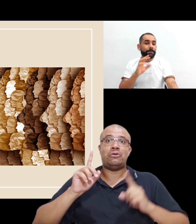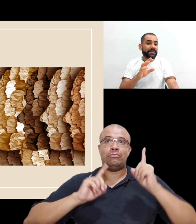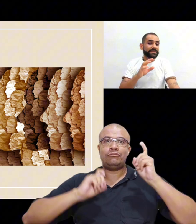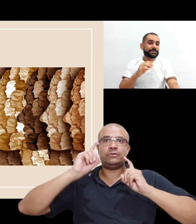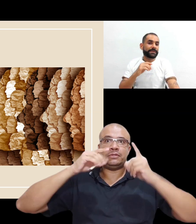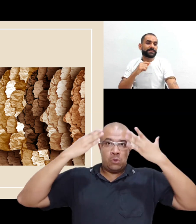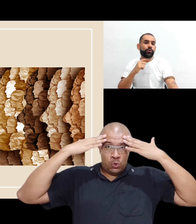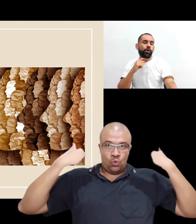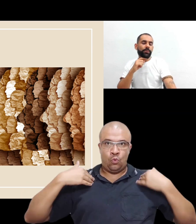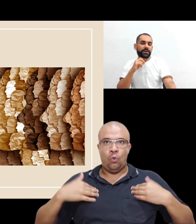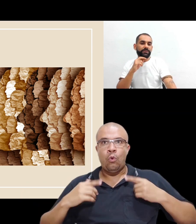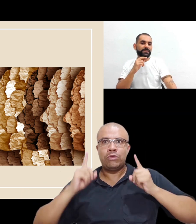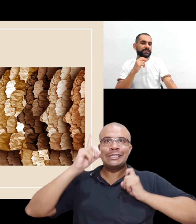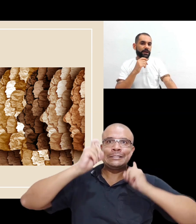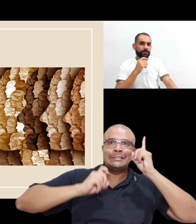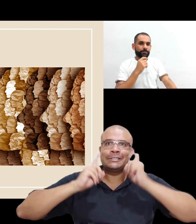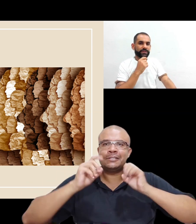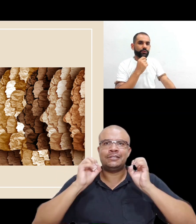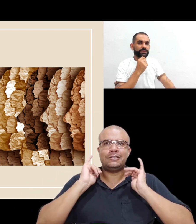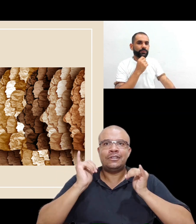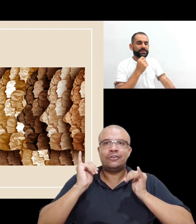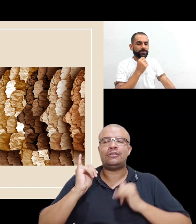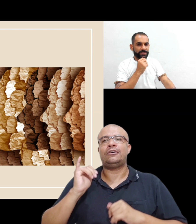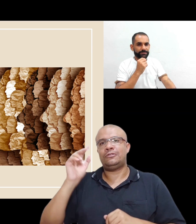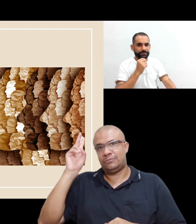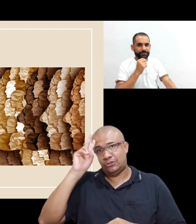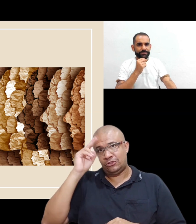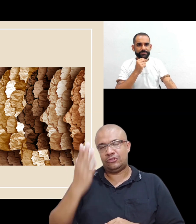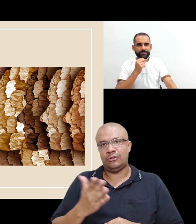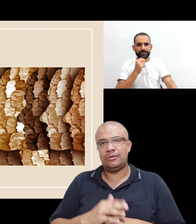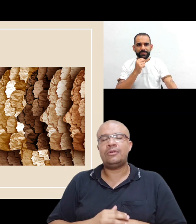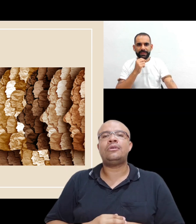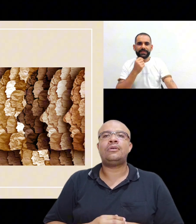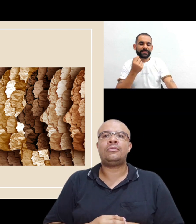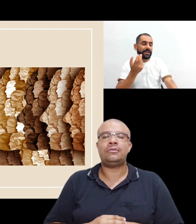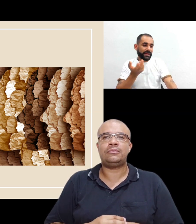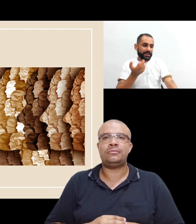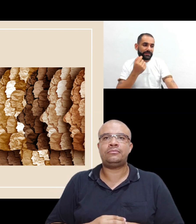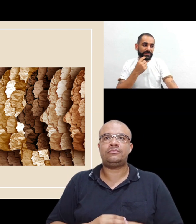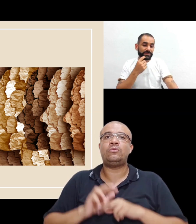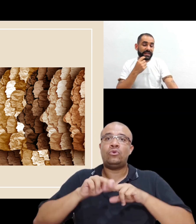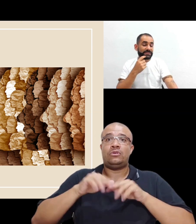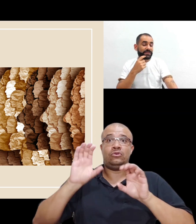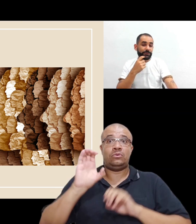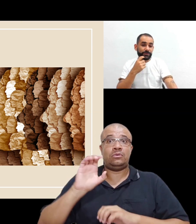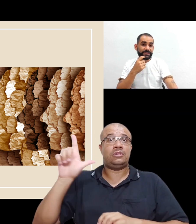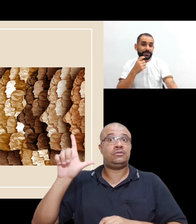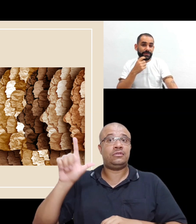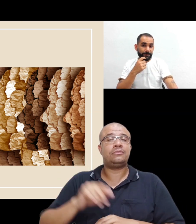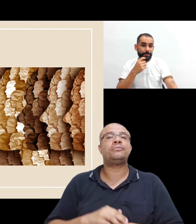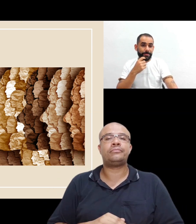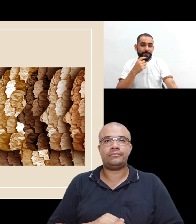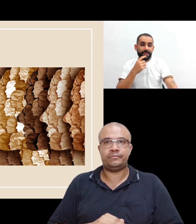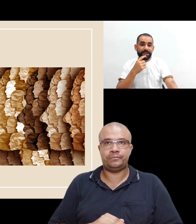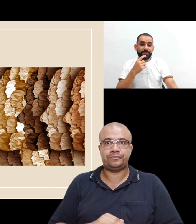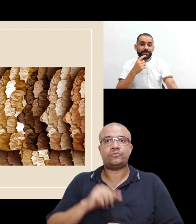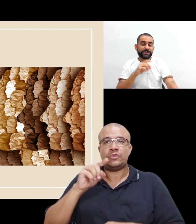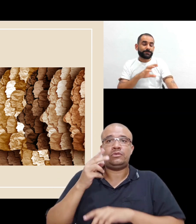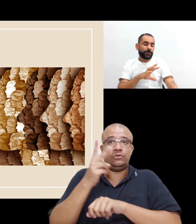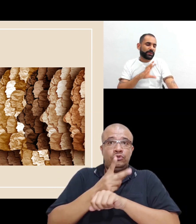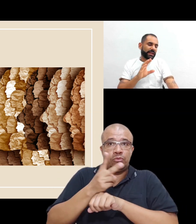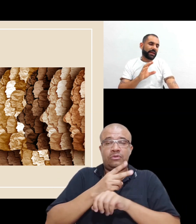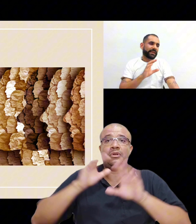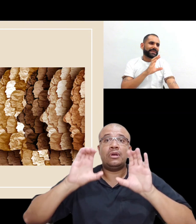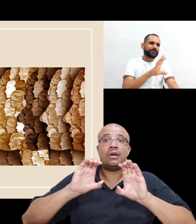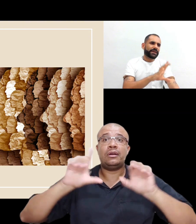usa apenas a expressão corporal e facial para poder contar uma história, né? Através dos classificadores também. Então, se